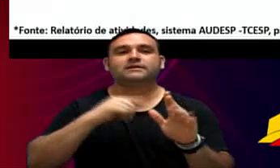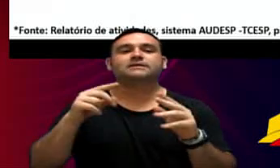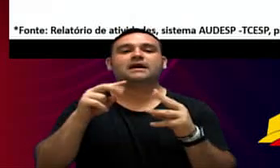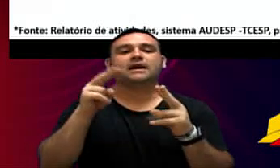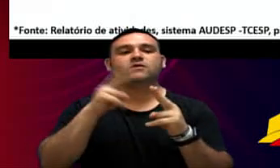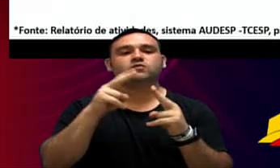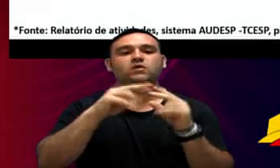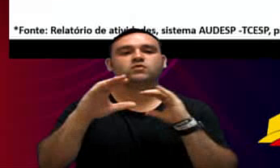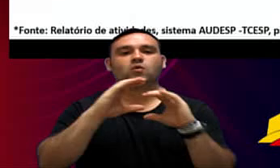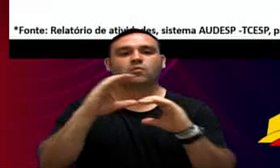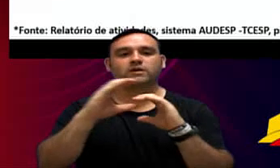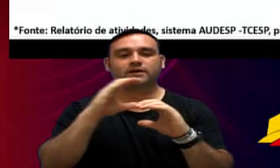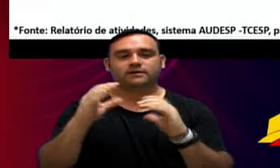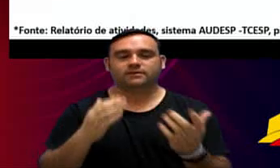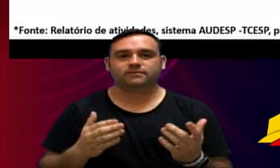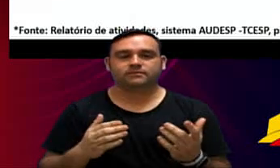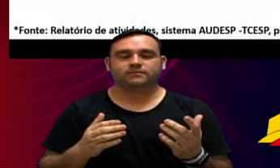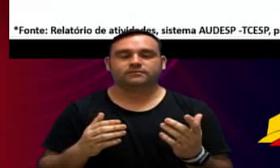de comunicação